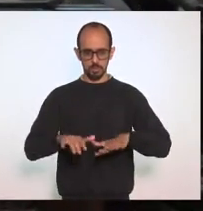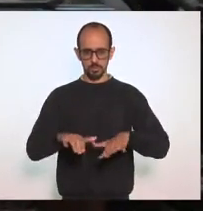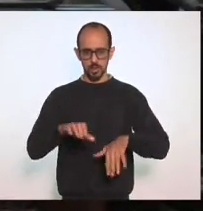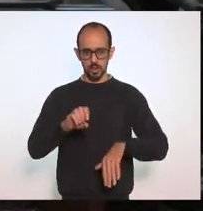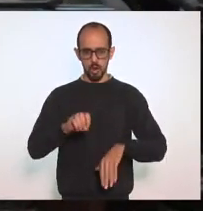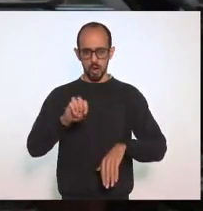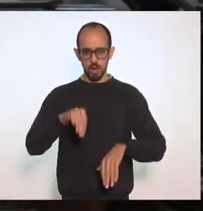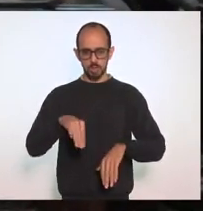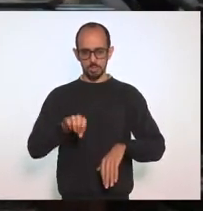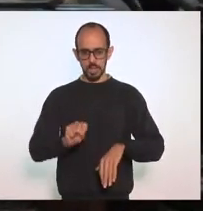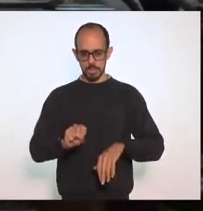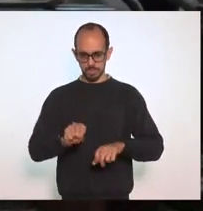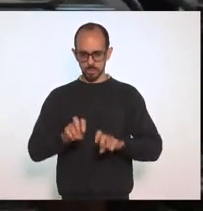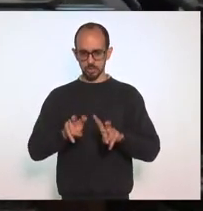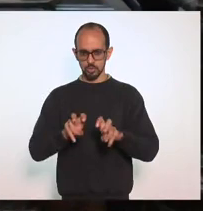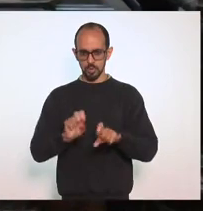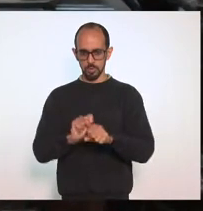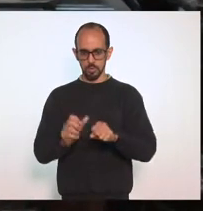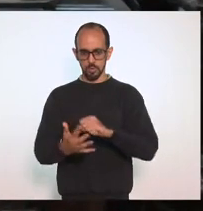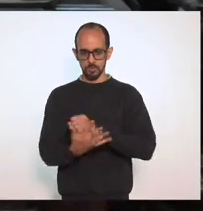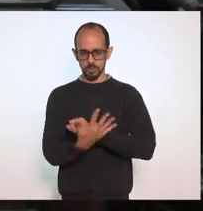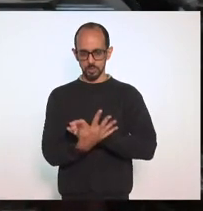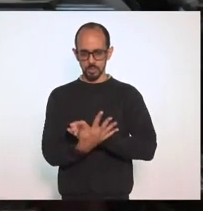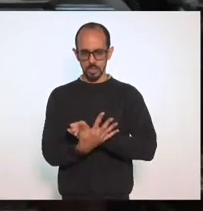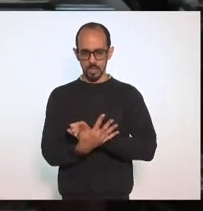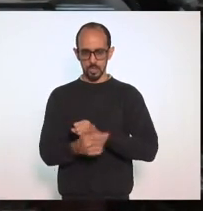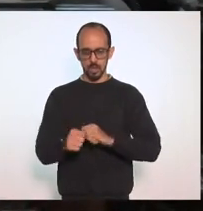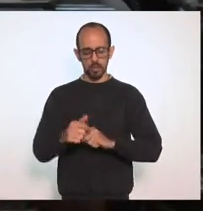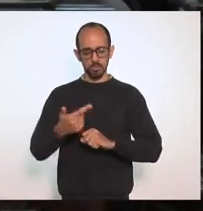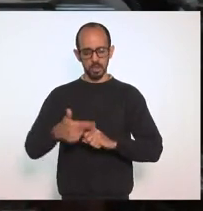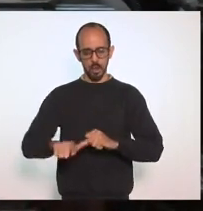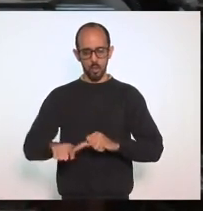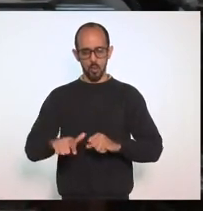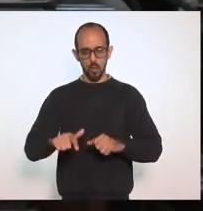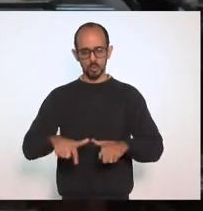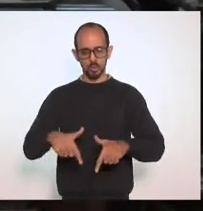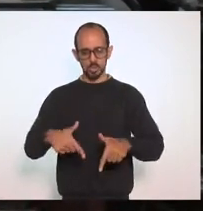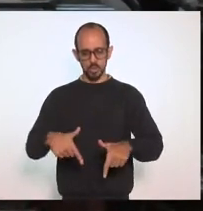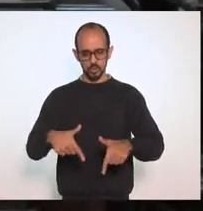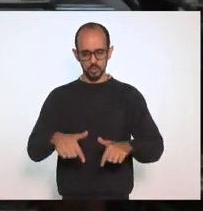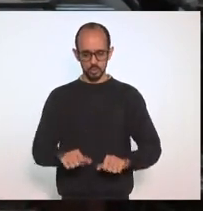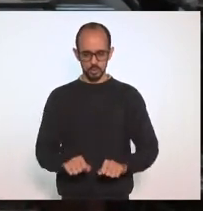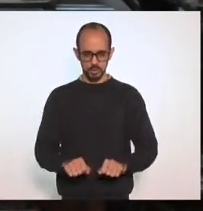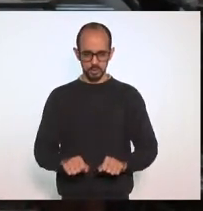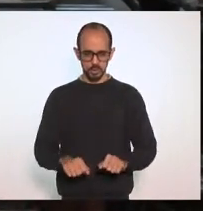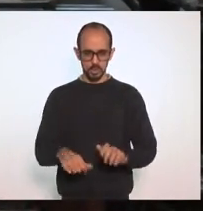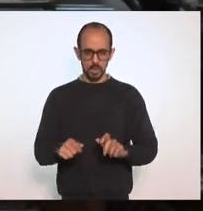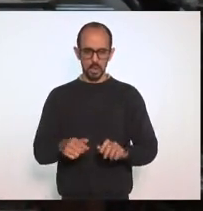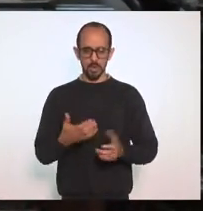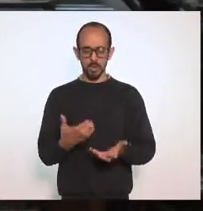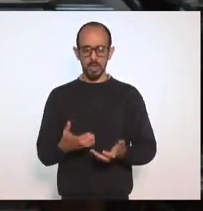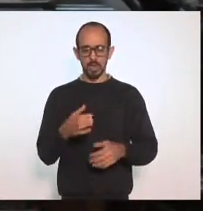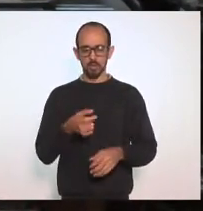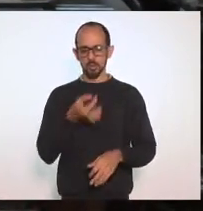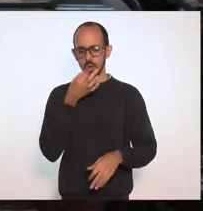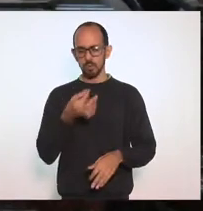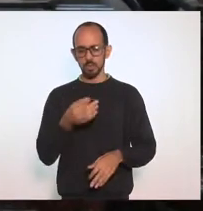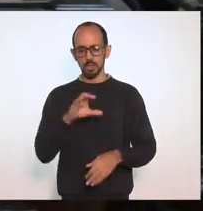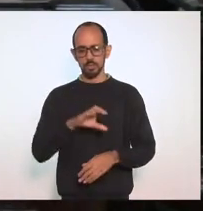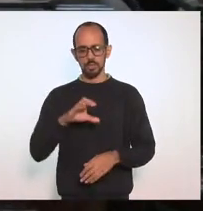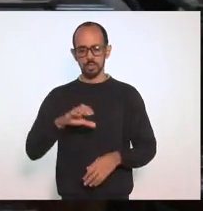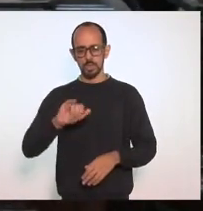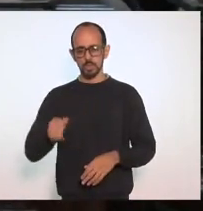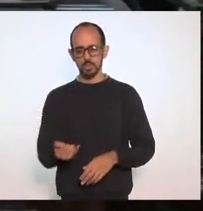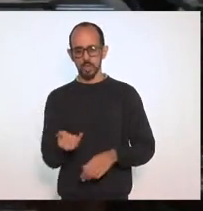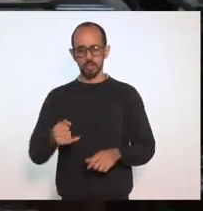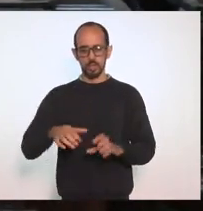relacionada ao coronavírus, Covid-19 e das outras providências. Dependendo de pareceres das Comissões de Constituição, Justiça, de Saúde, Economia e Indústria